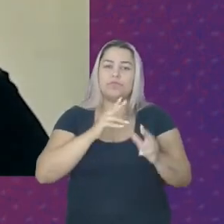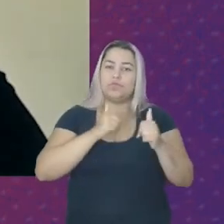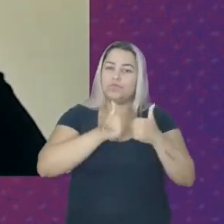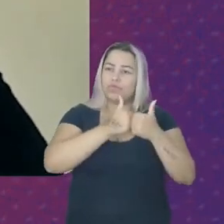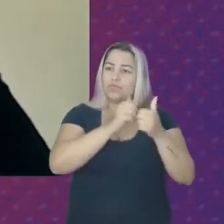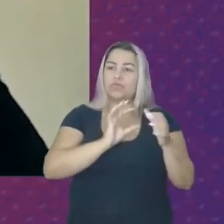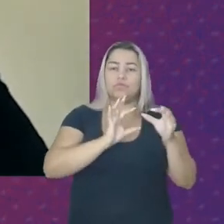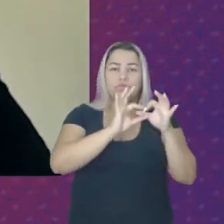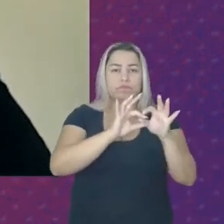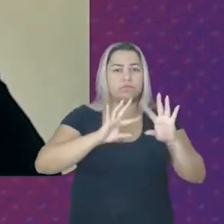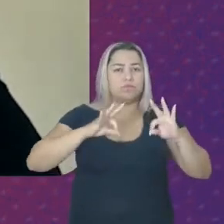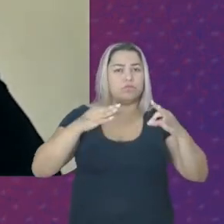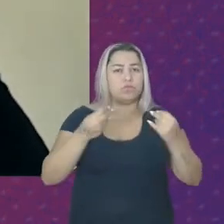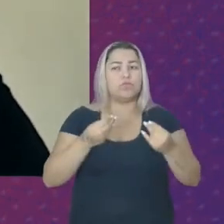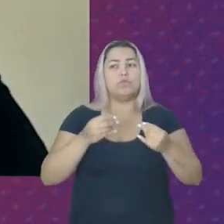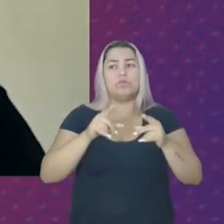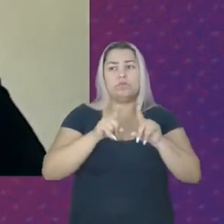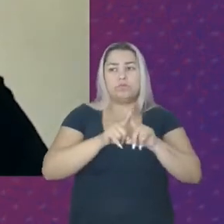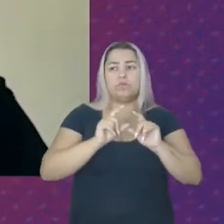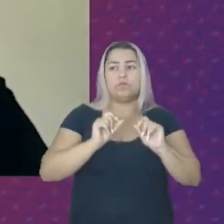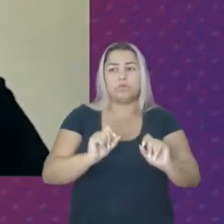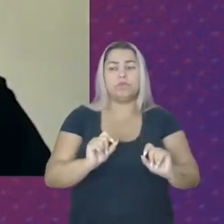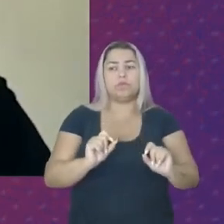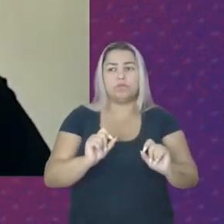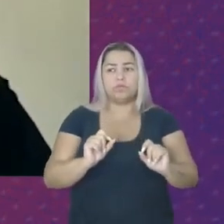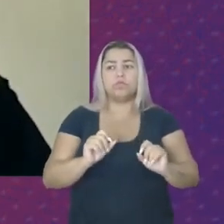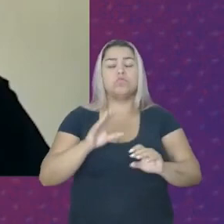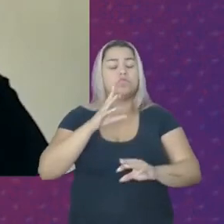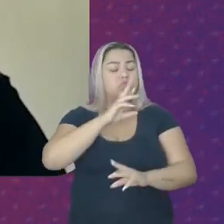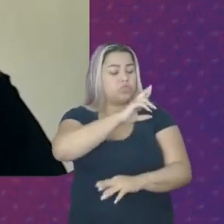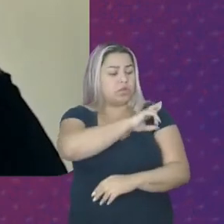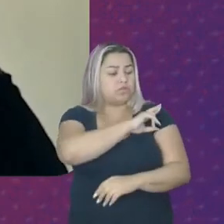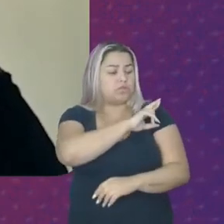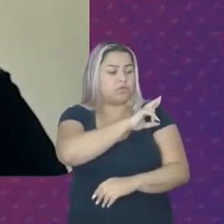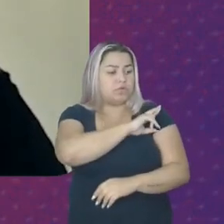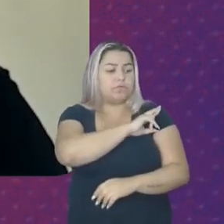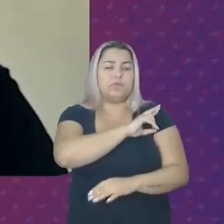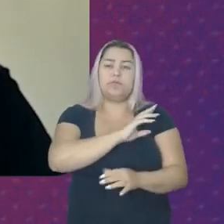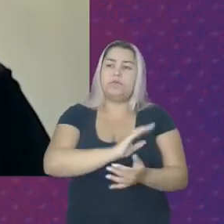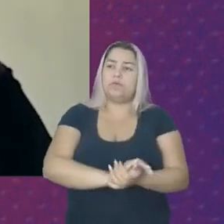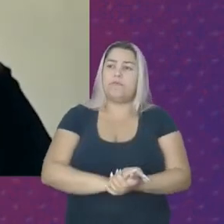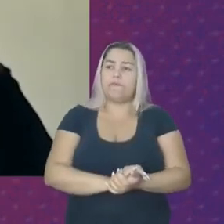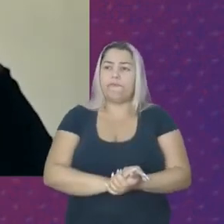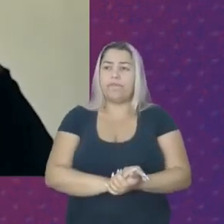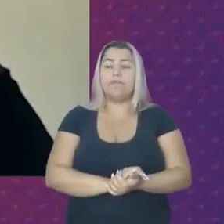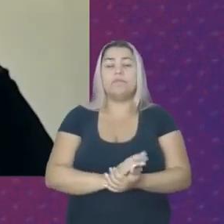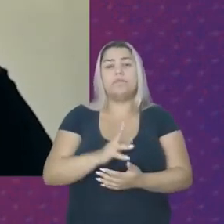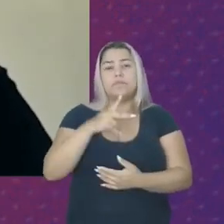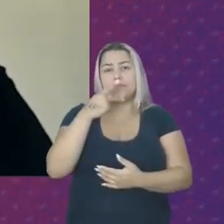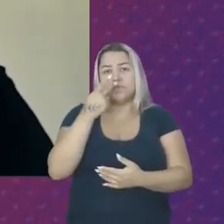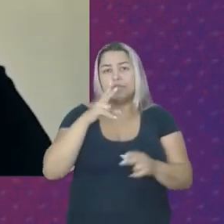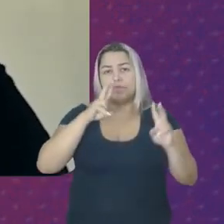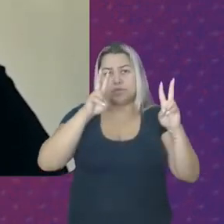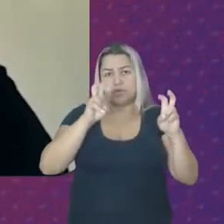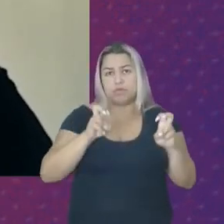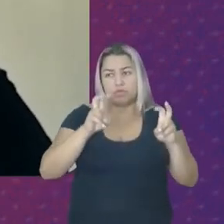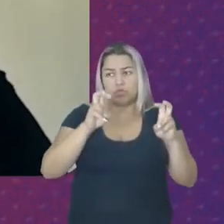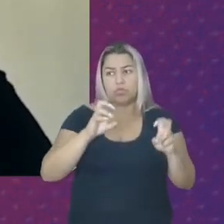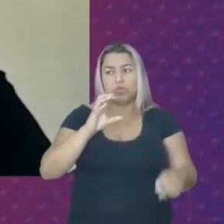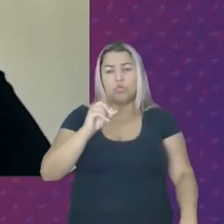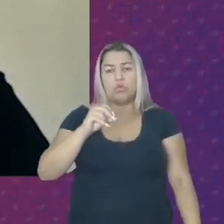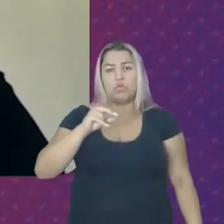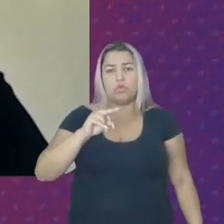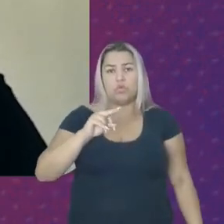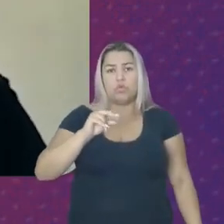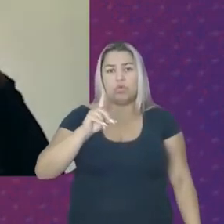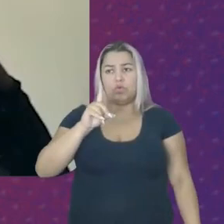Tudo pode ser tratado com cunho político, desde que tratado com responsabilidade. Então, para falar sobre conteúdo político de